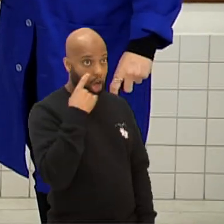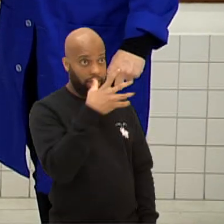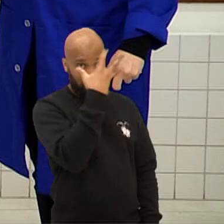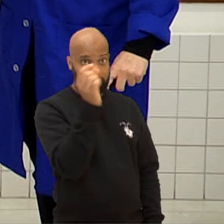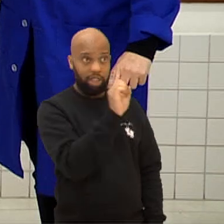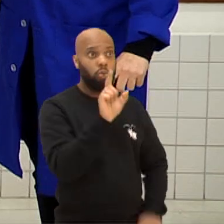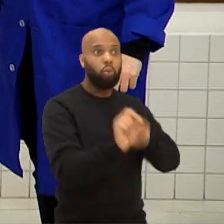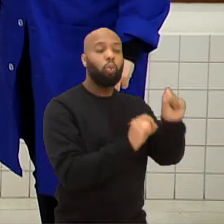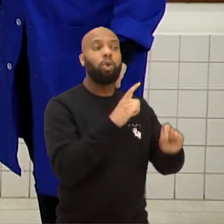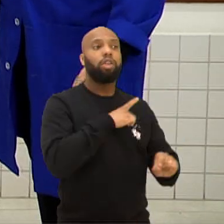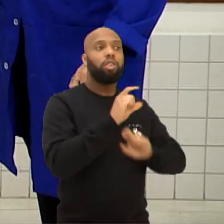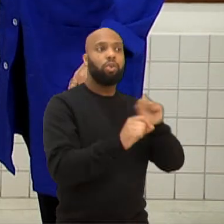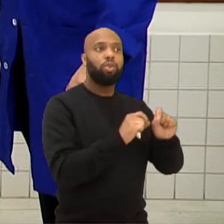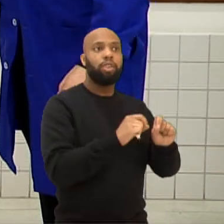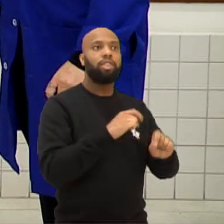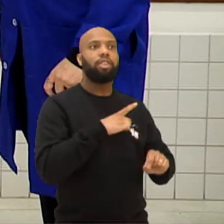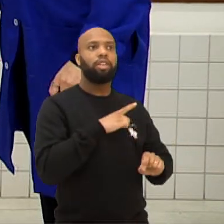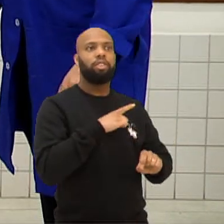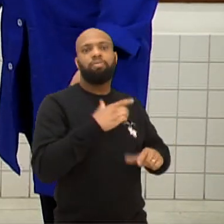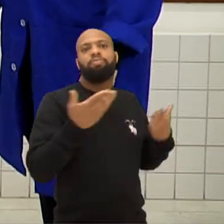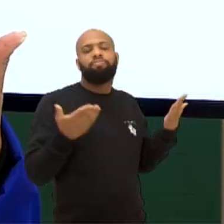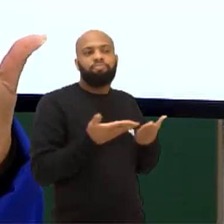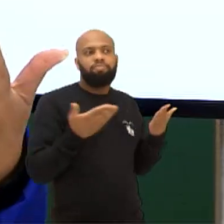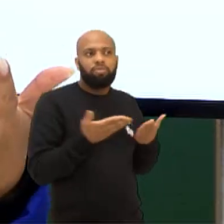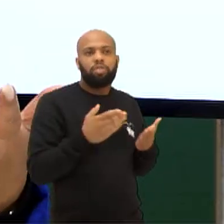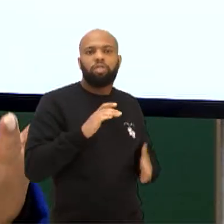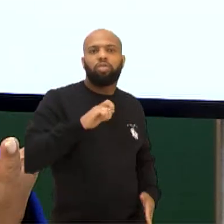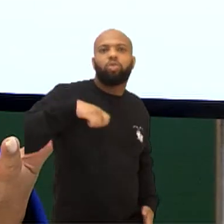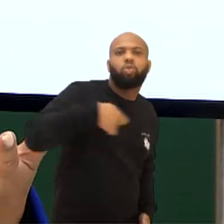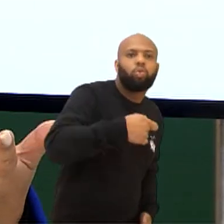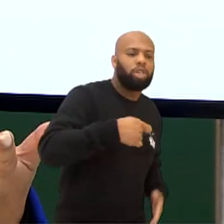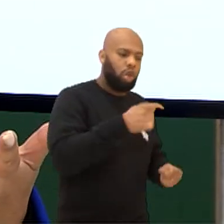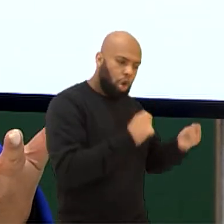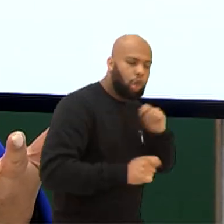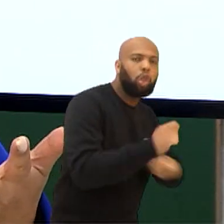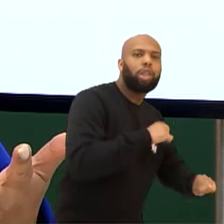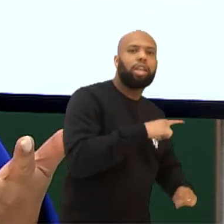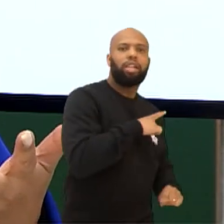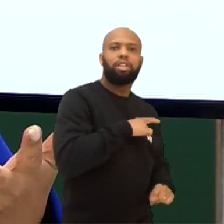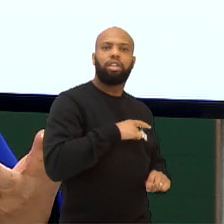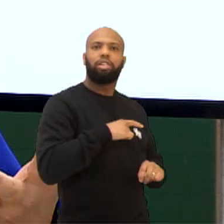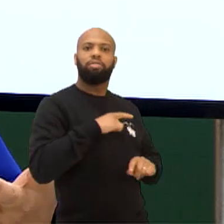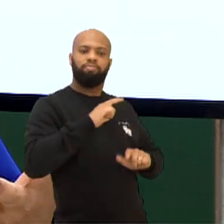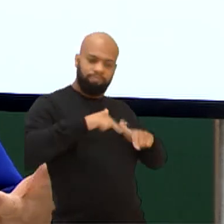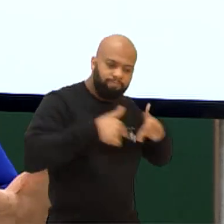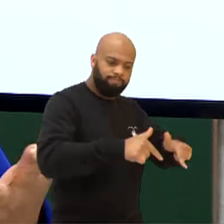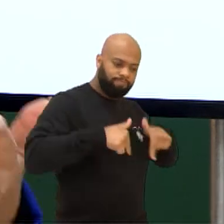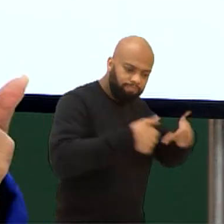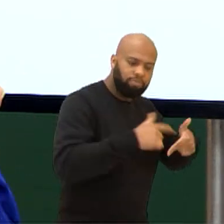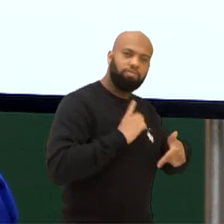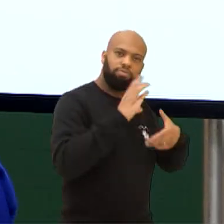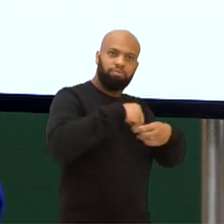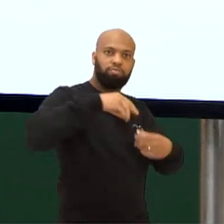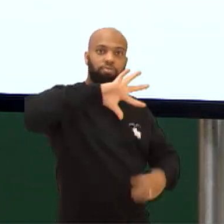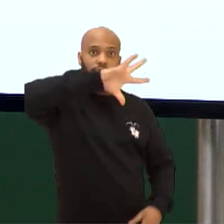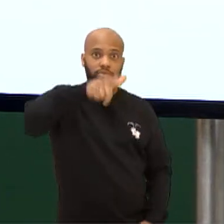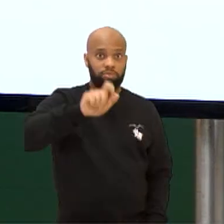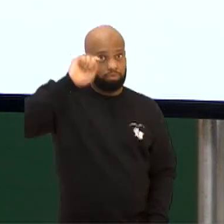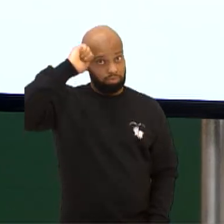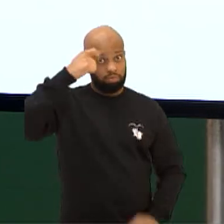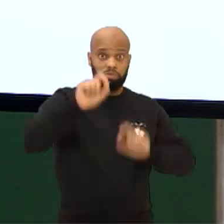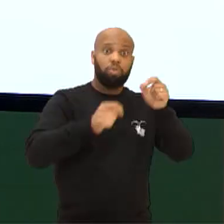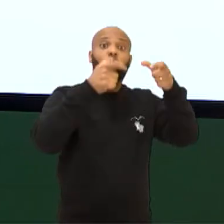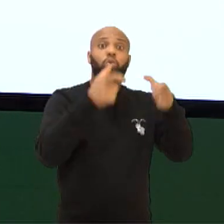é o quê? Lá que a parte mais economicamente ativa da África é a